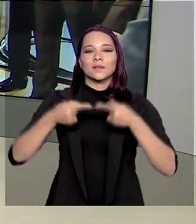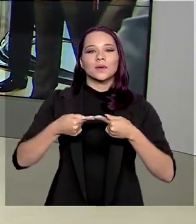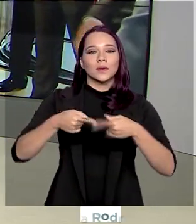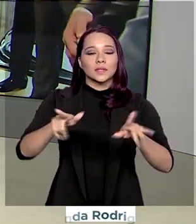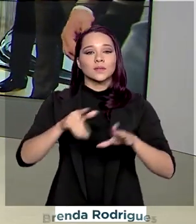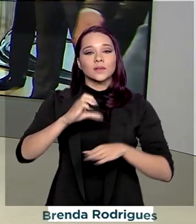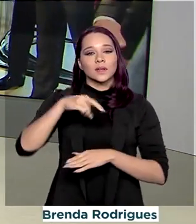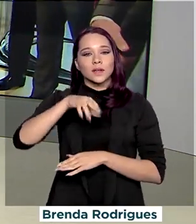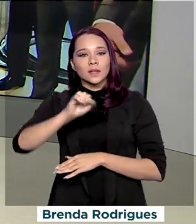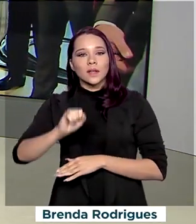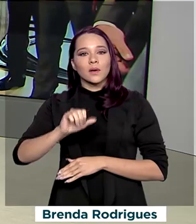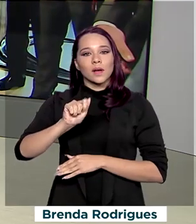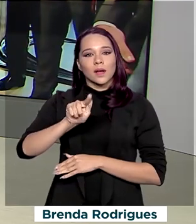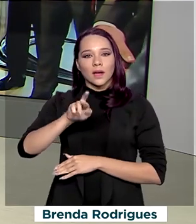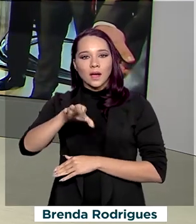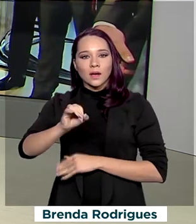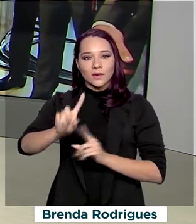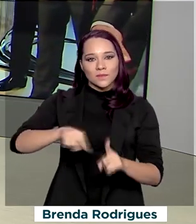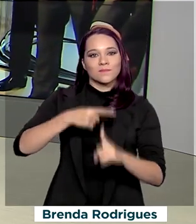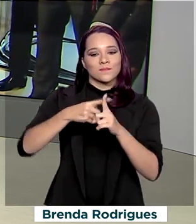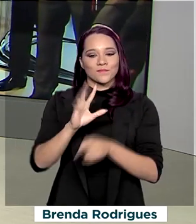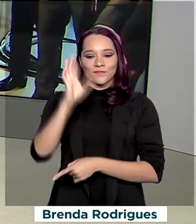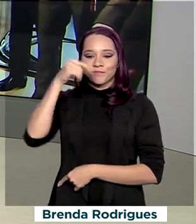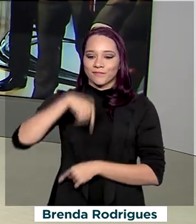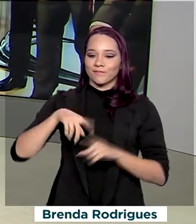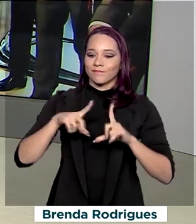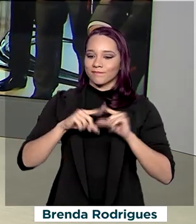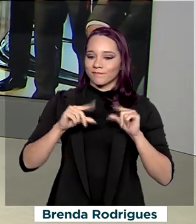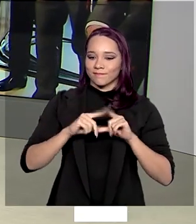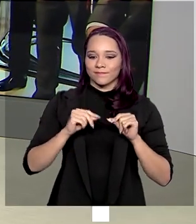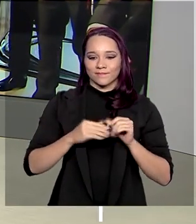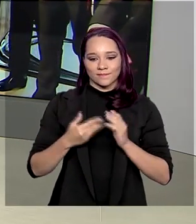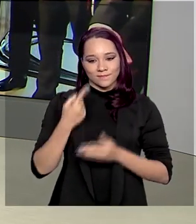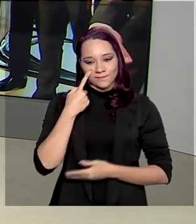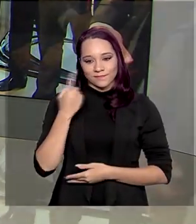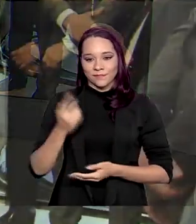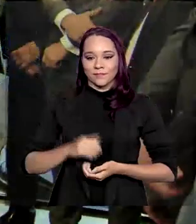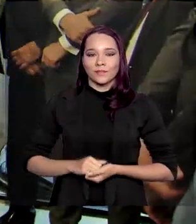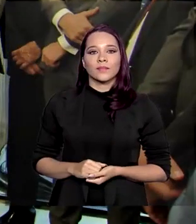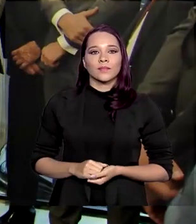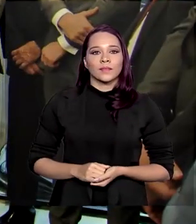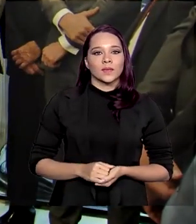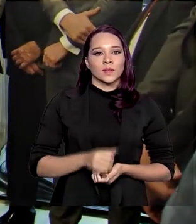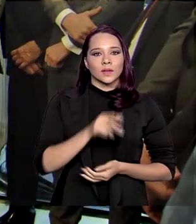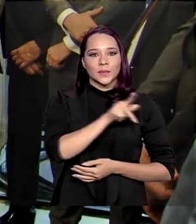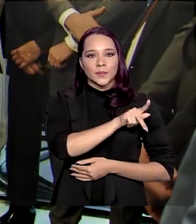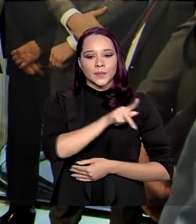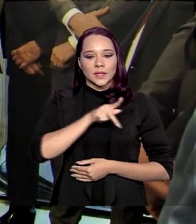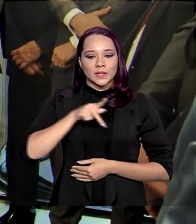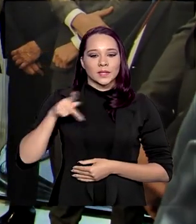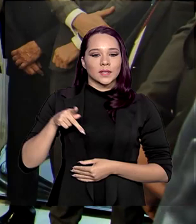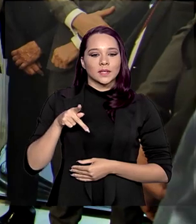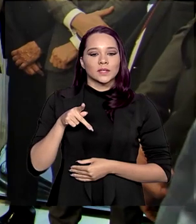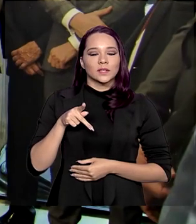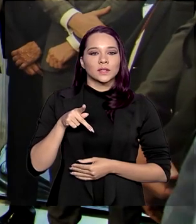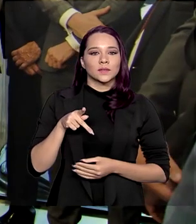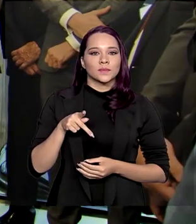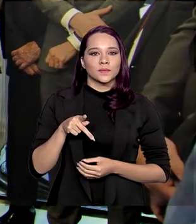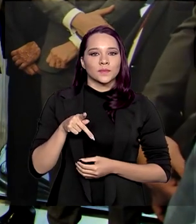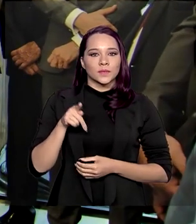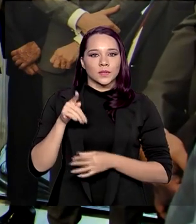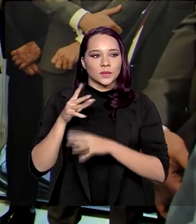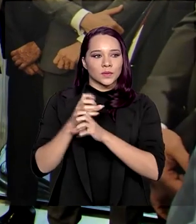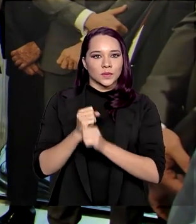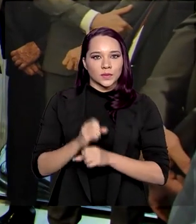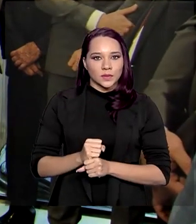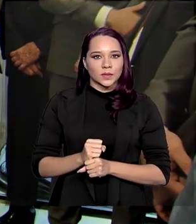do canal AgroMais, que acontece aqui em Brasília. Acompanhe. Presidente do Tribunal de Contas, Zé Múcio Monteiro,